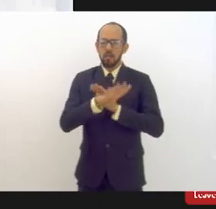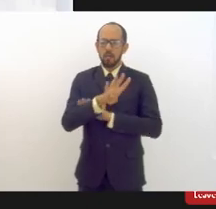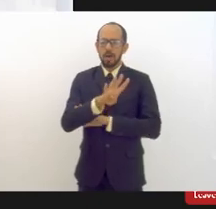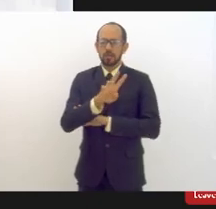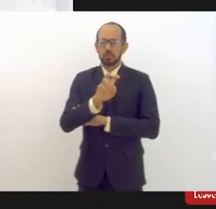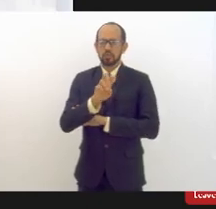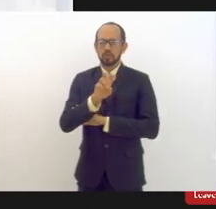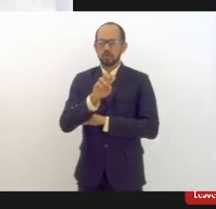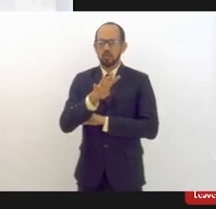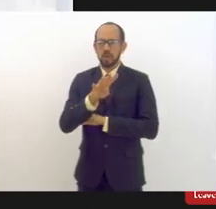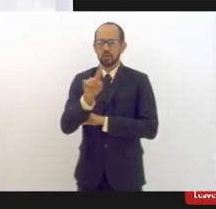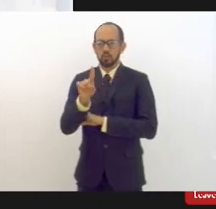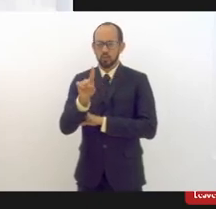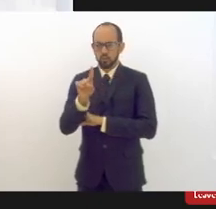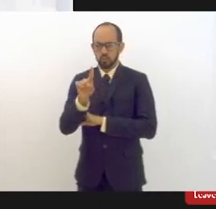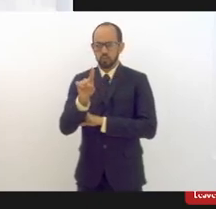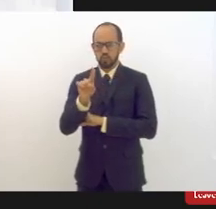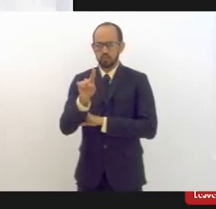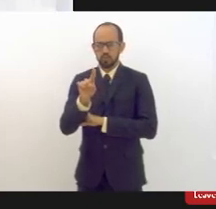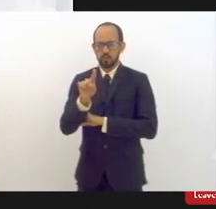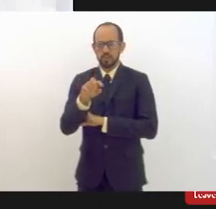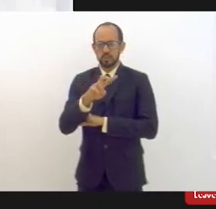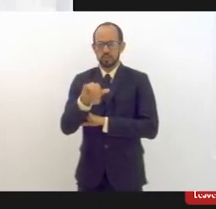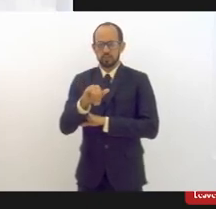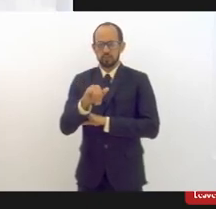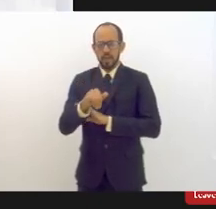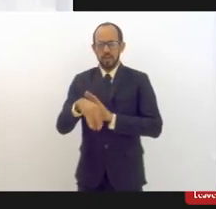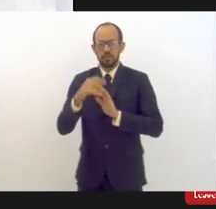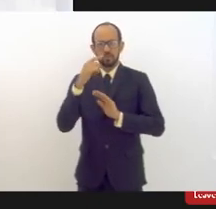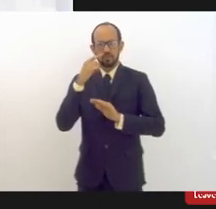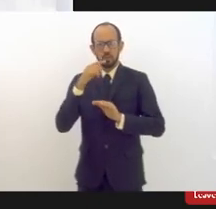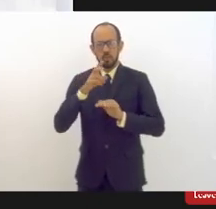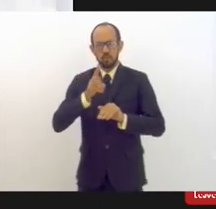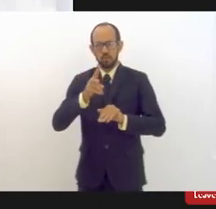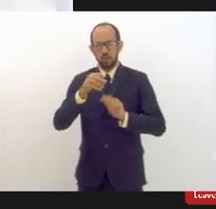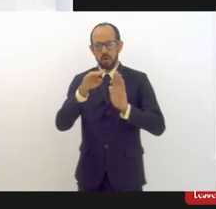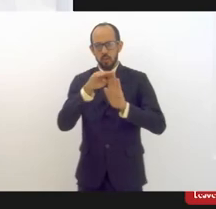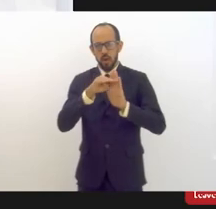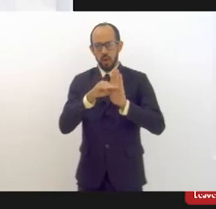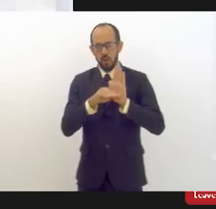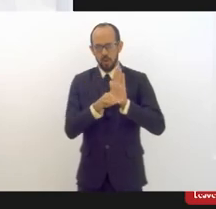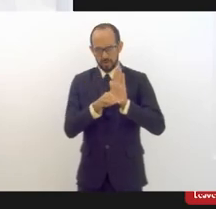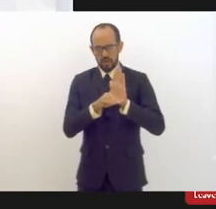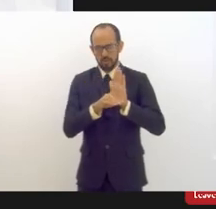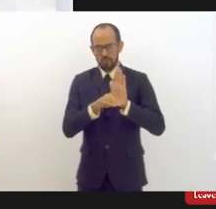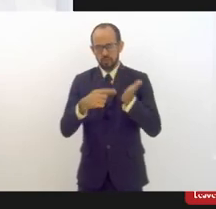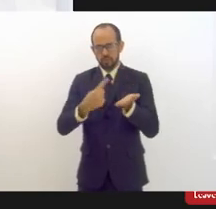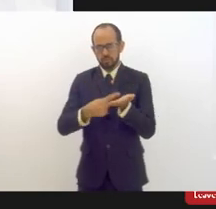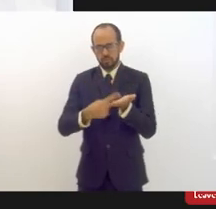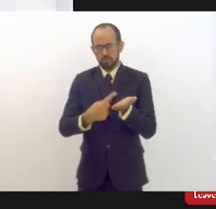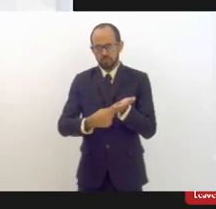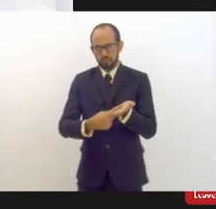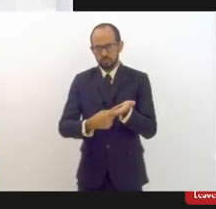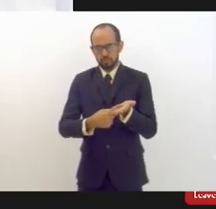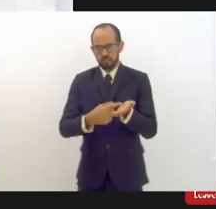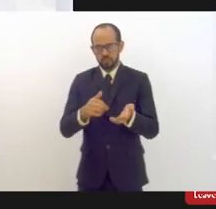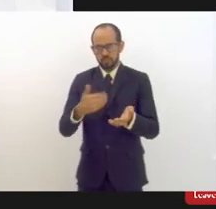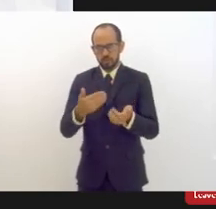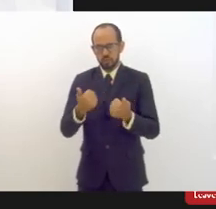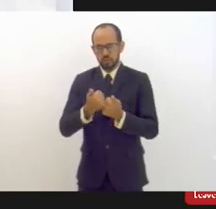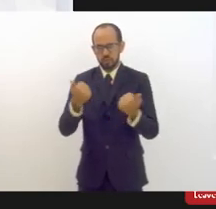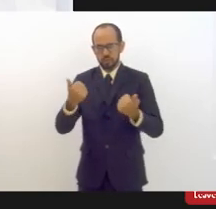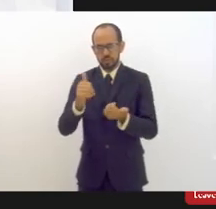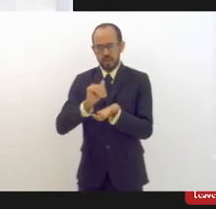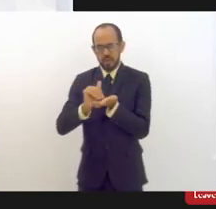451, então nós vamos seguir aquela ordem definida. Então, nesse sentido, os subsecretários, de acordo